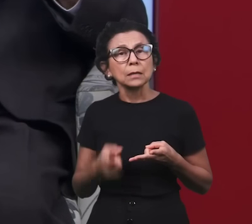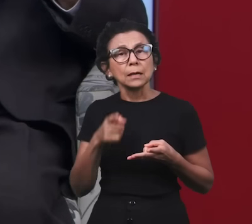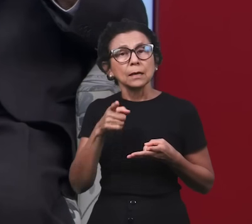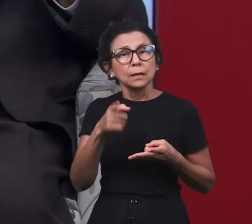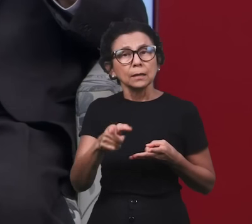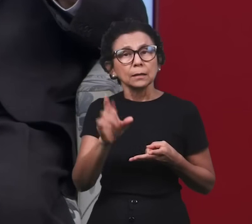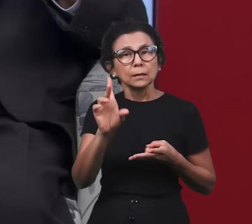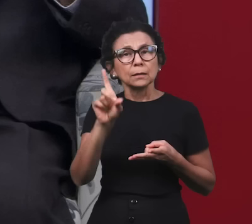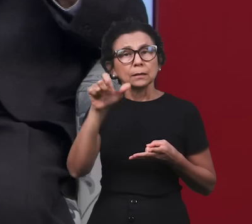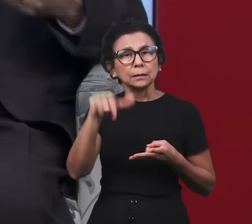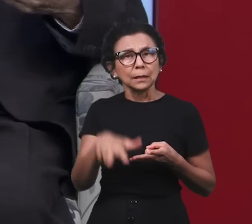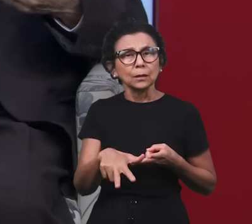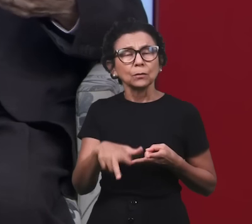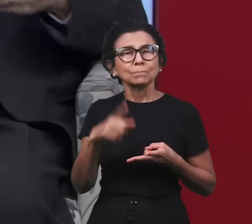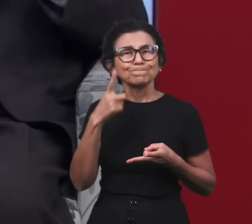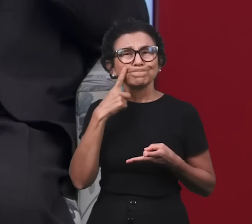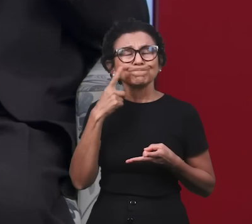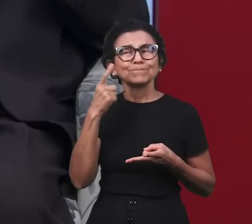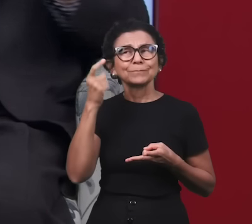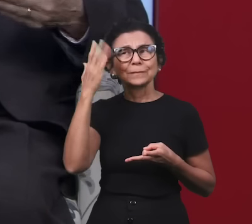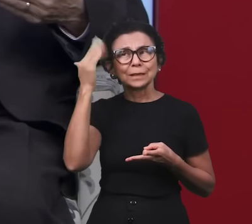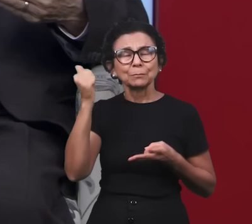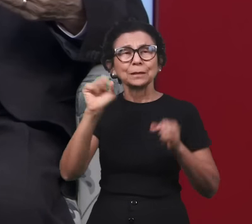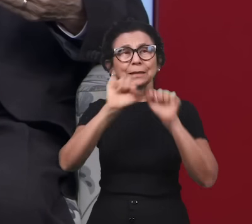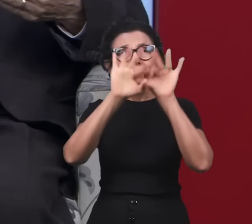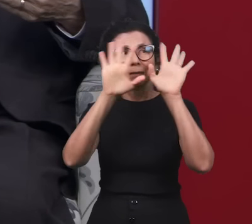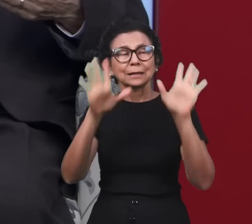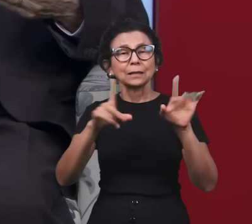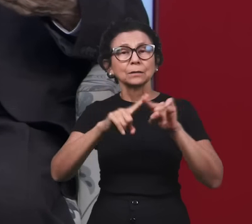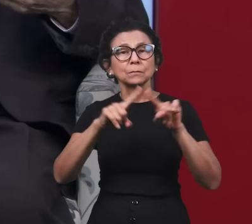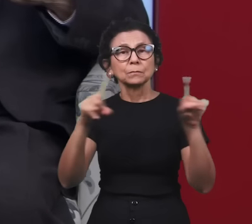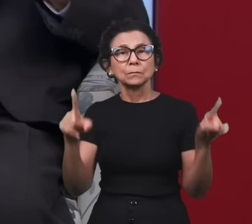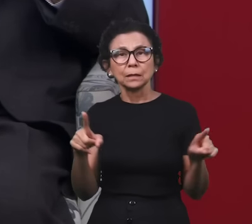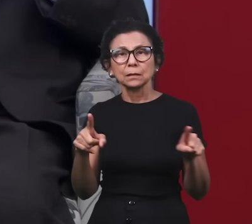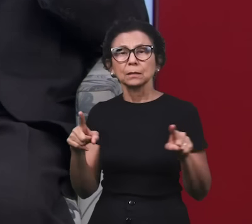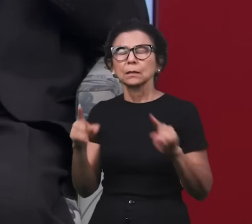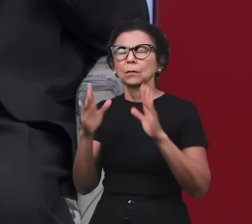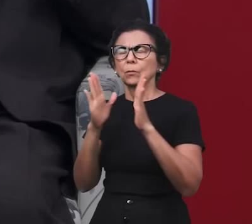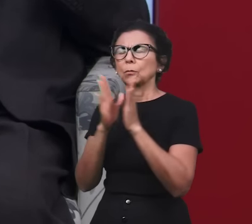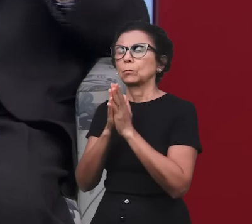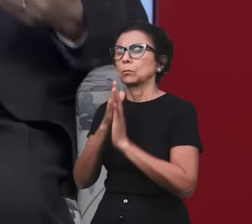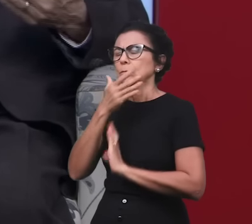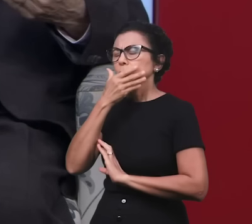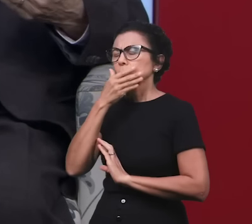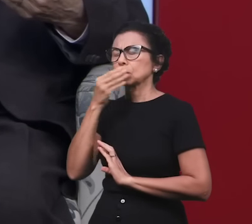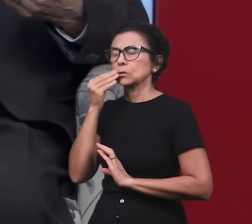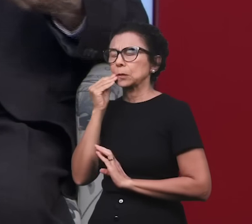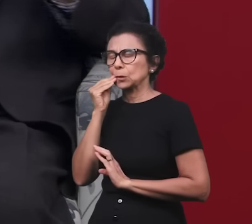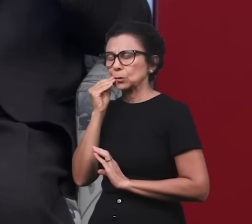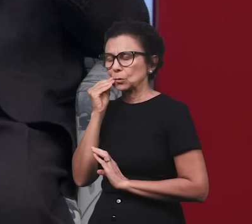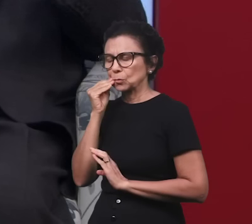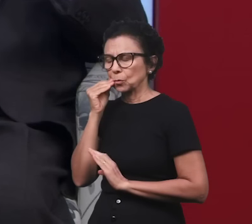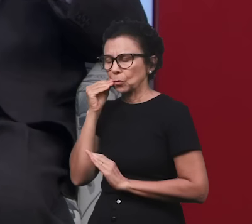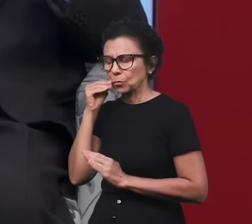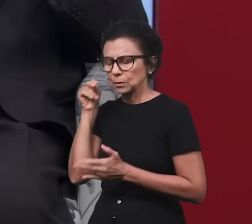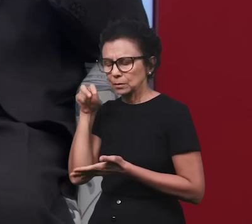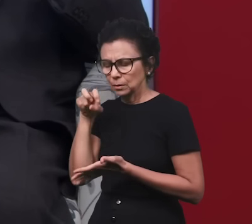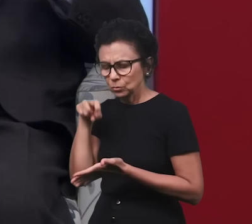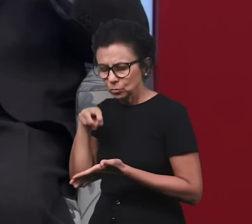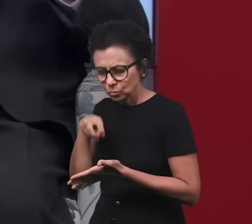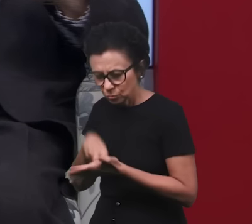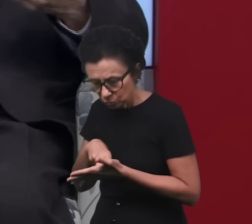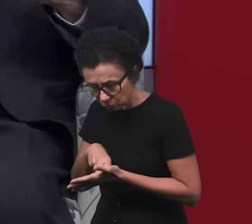claro, ele orou, jejuou ao Senhor e foi aos pés do Senhor para saber